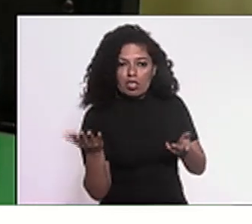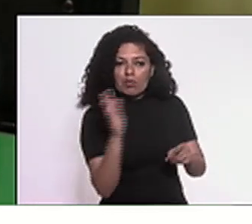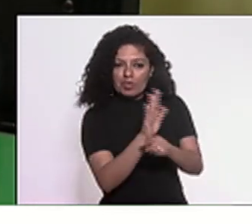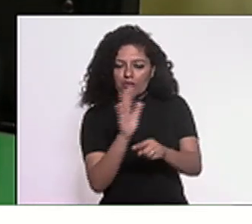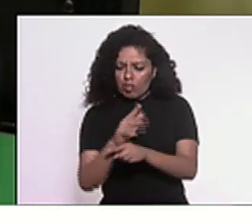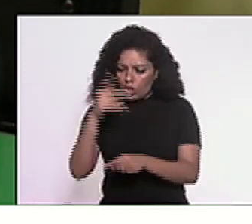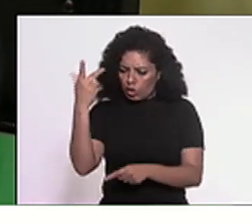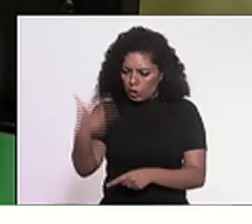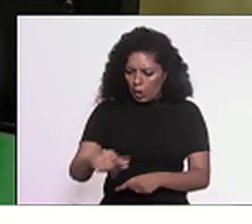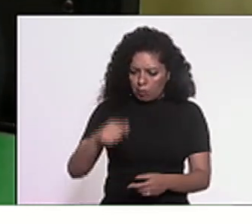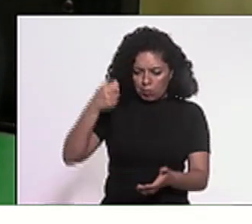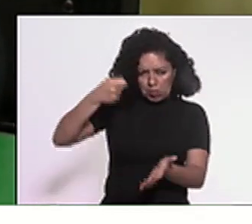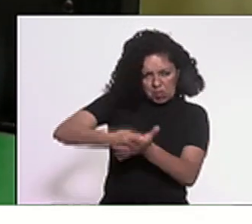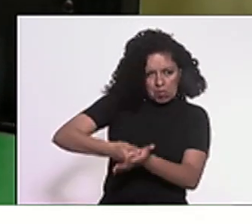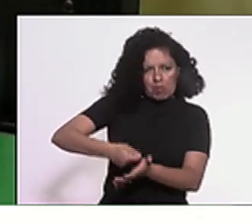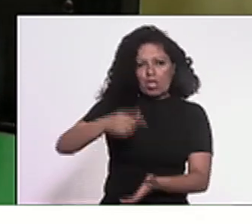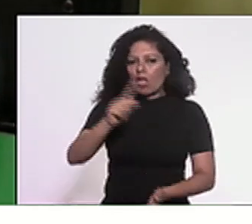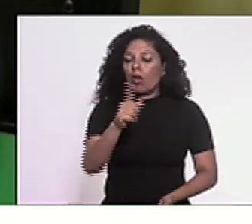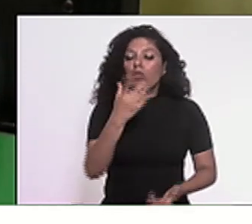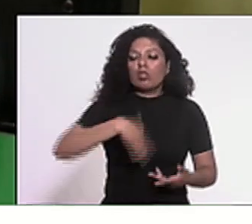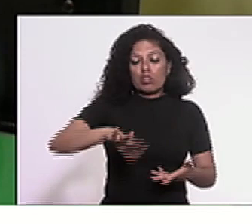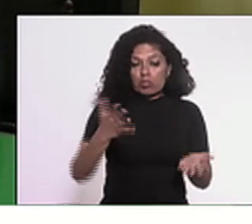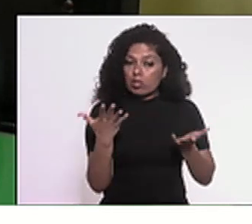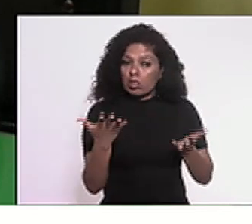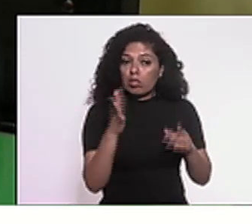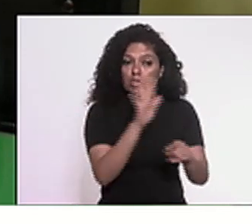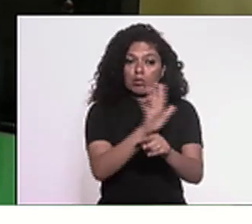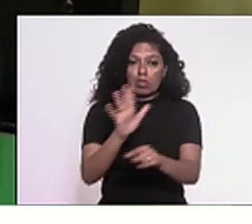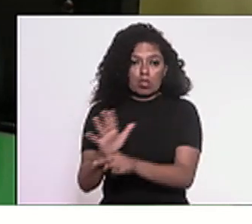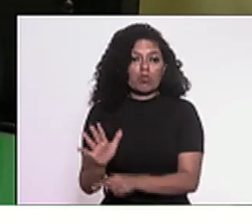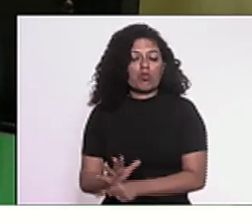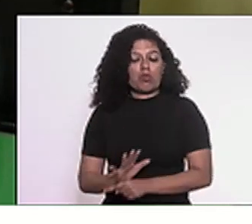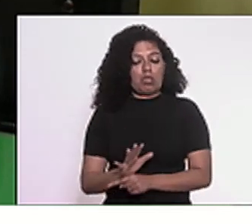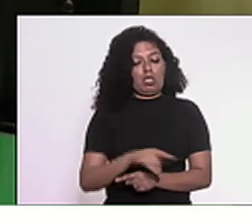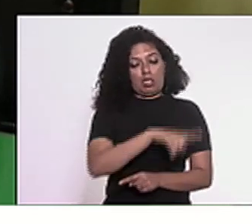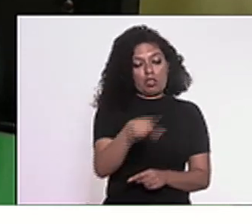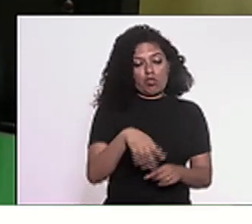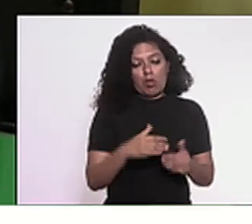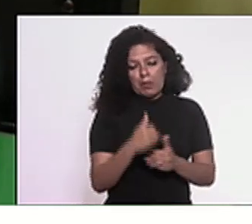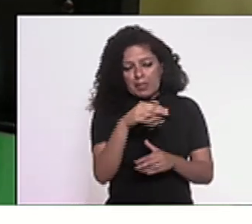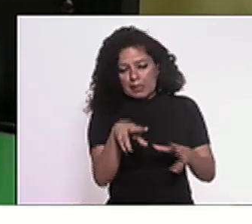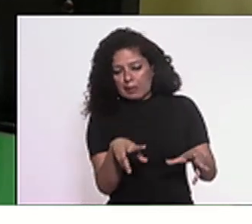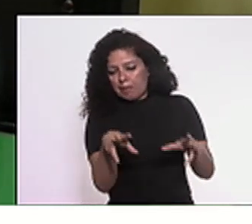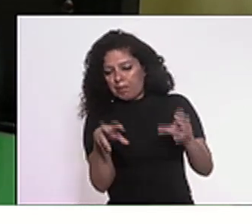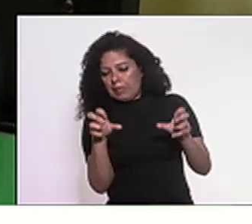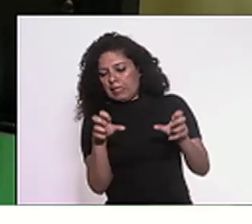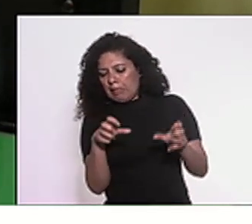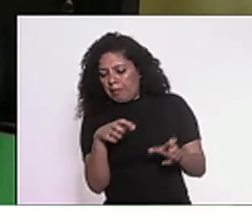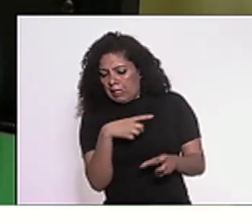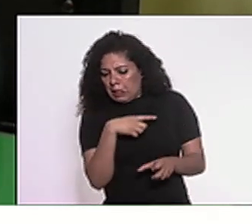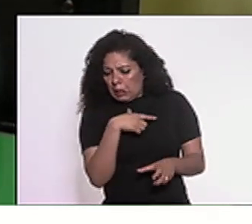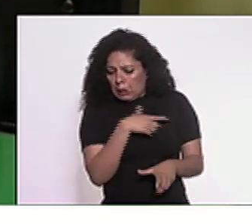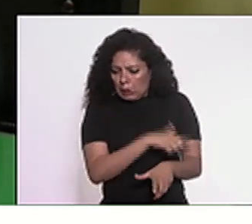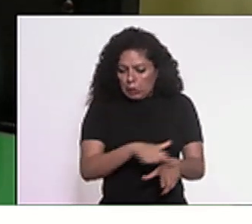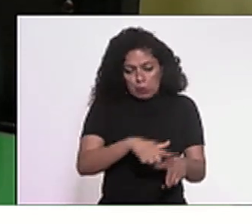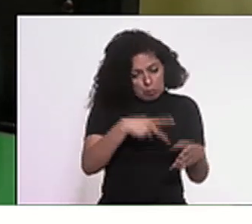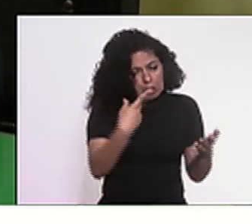também que não têm essa percepção e que passam a ter no seu ambiente de trabalho, né? Às vezes,